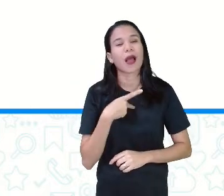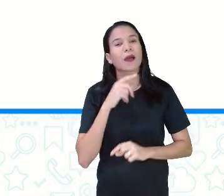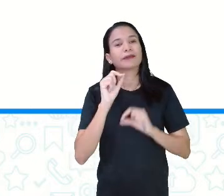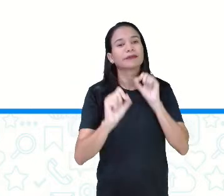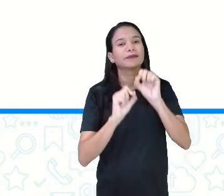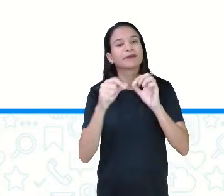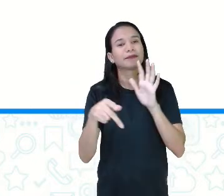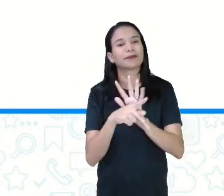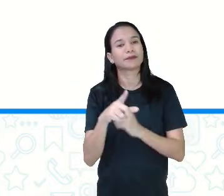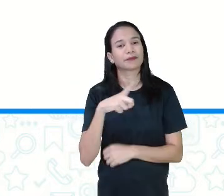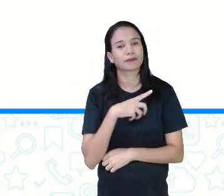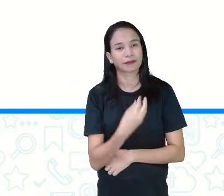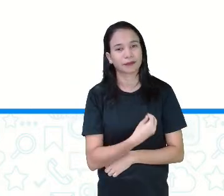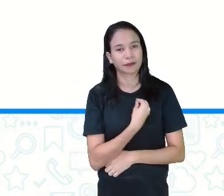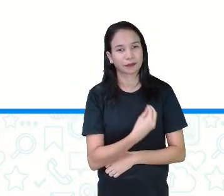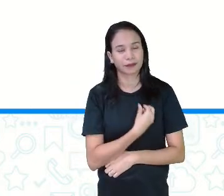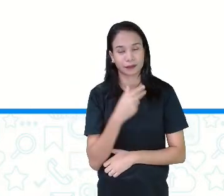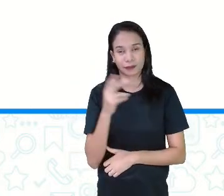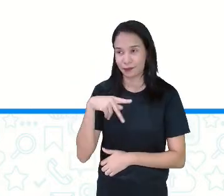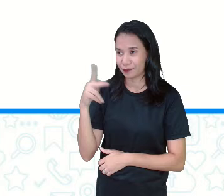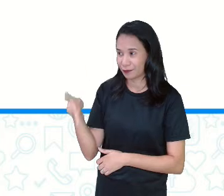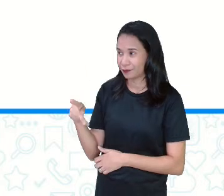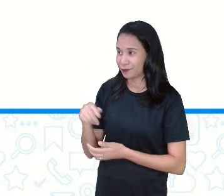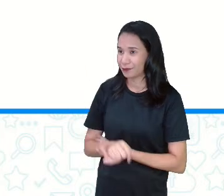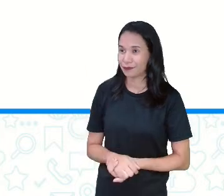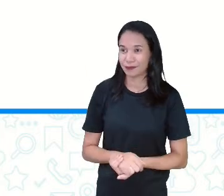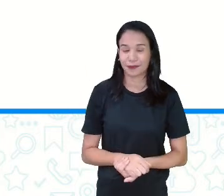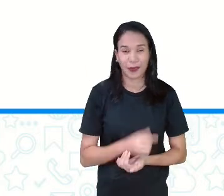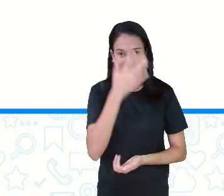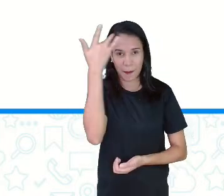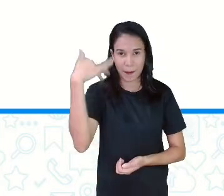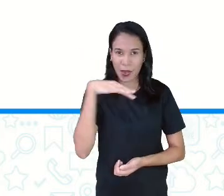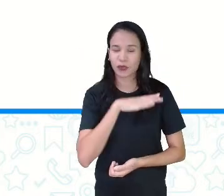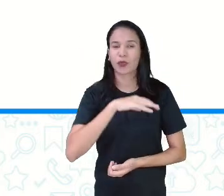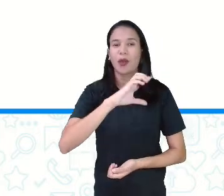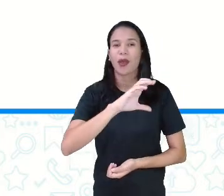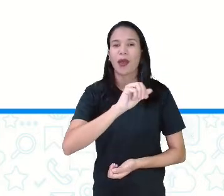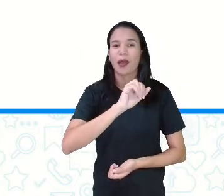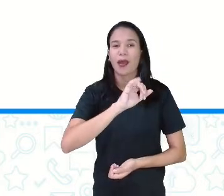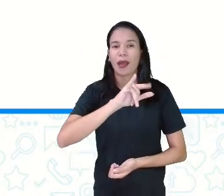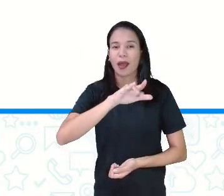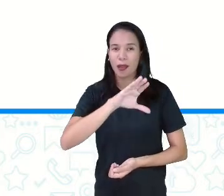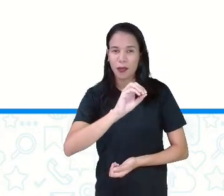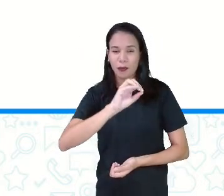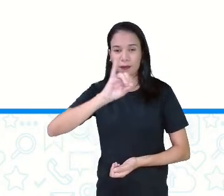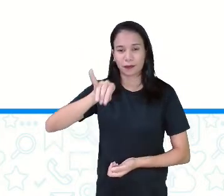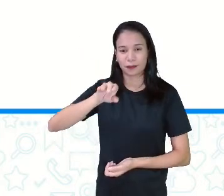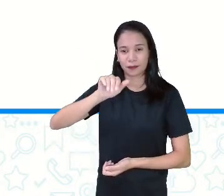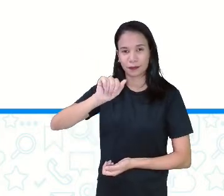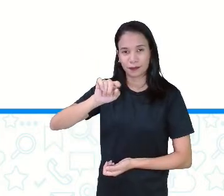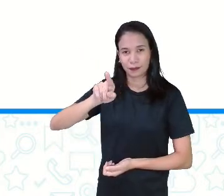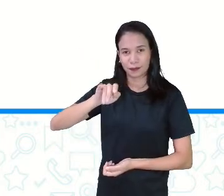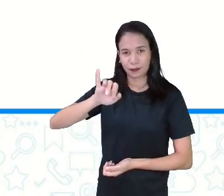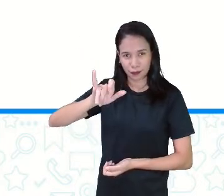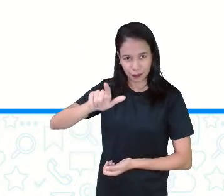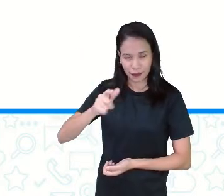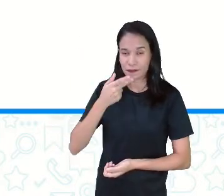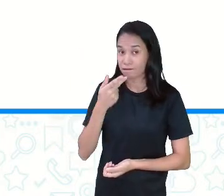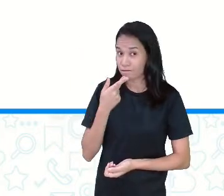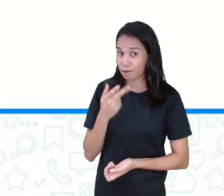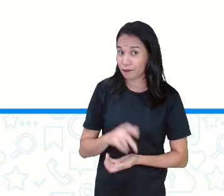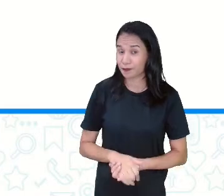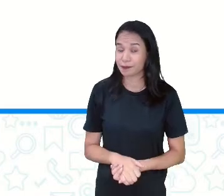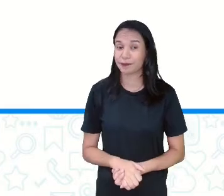são os personagens dessa história, professora Márcia? Esses meninos, Caio, Jaziel e os outros que estão aí já disseram alguma